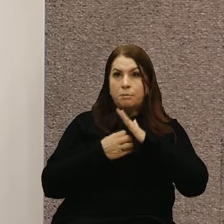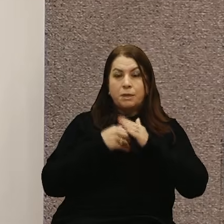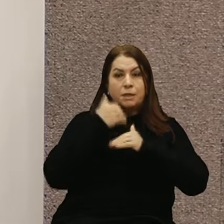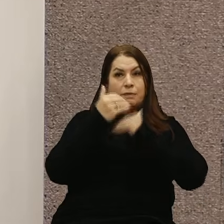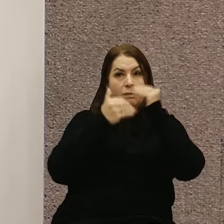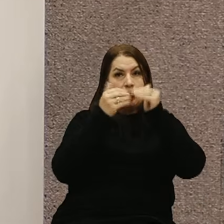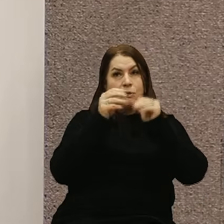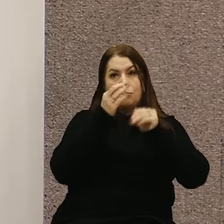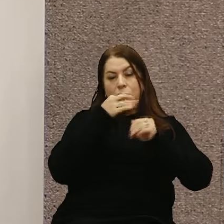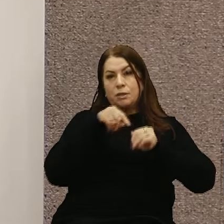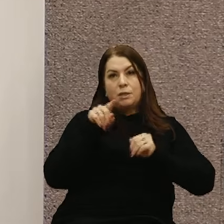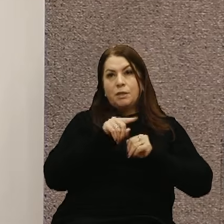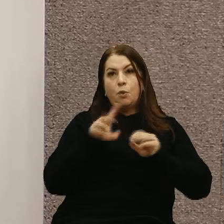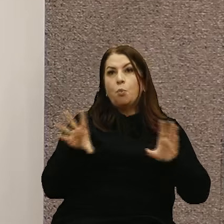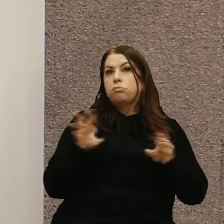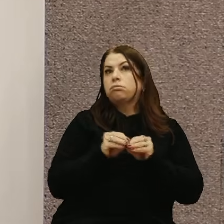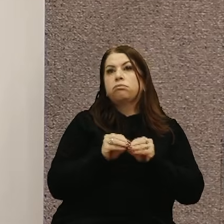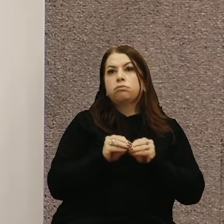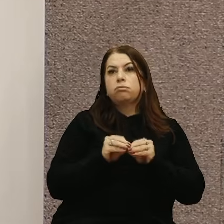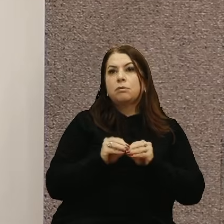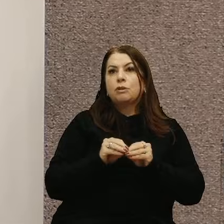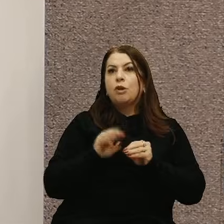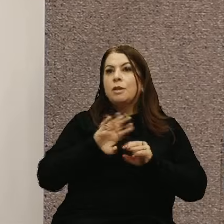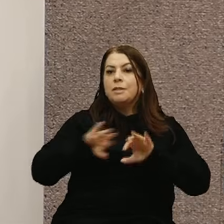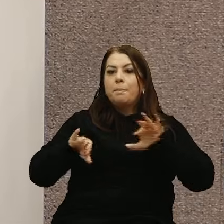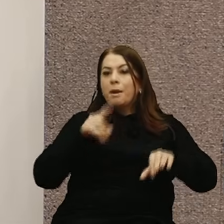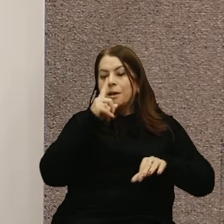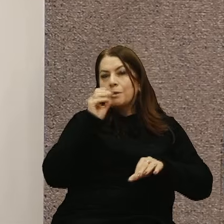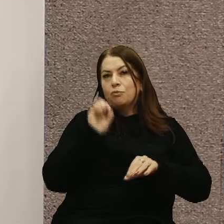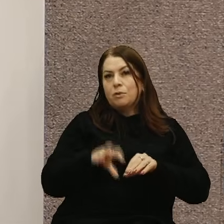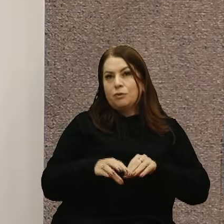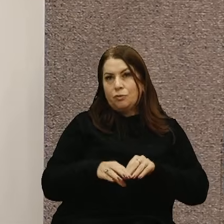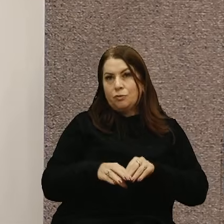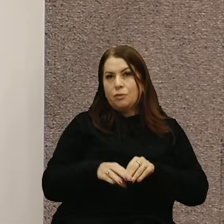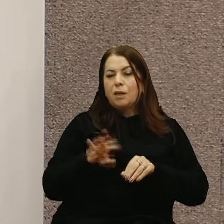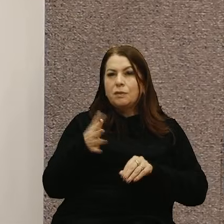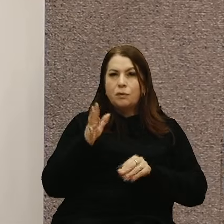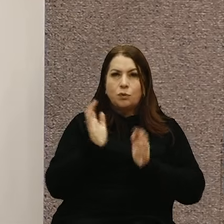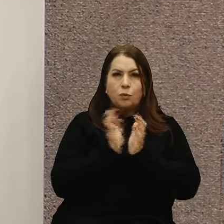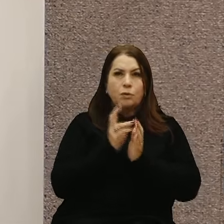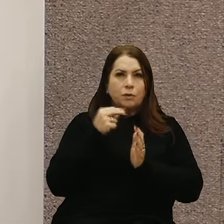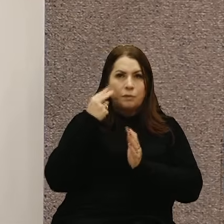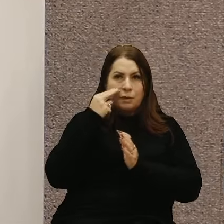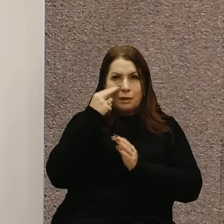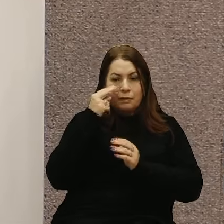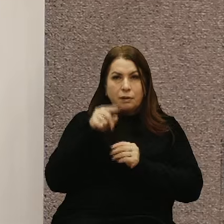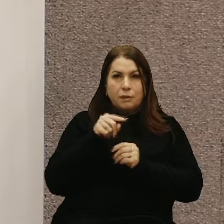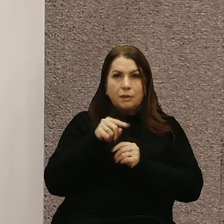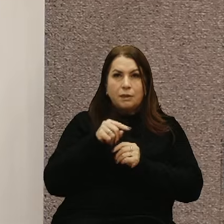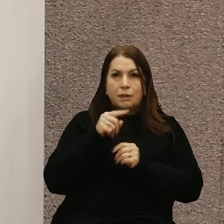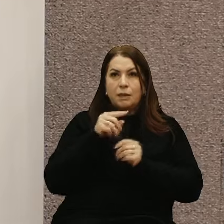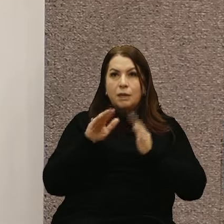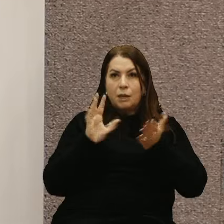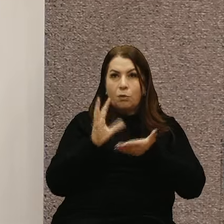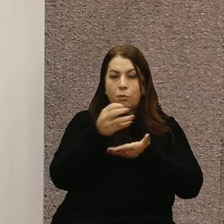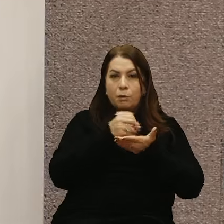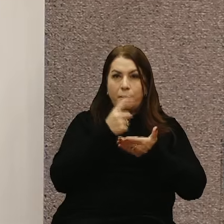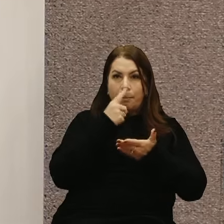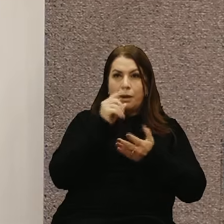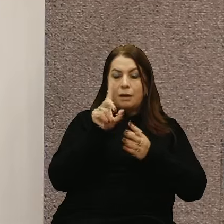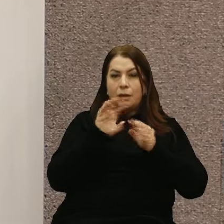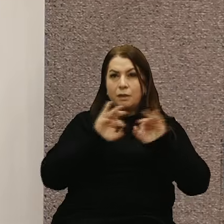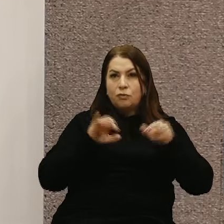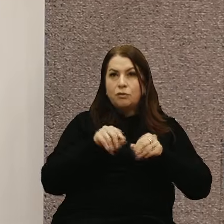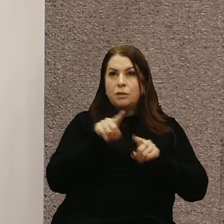desenvolvimento de Caxias e não se resumir à coleta de lixo. Que muitas vezes, colega Fantinel, as pessoas dizem a coleta recolhe lixo em Caxias do Sul. Pouca gente